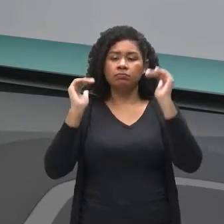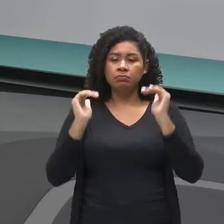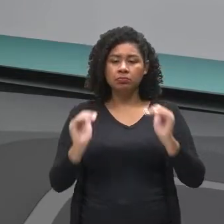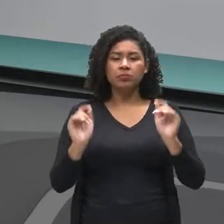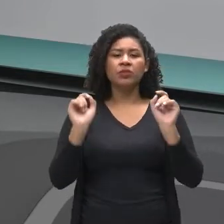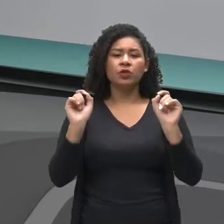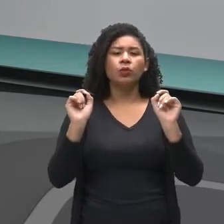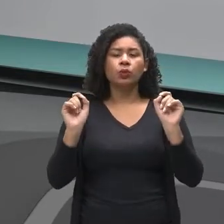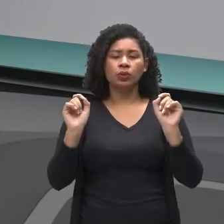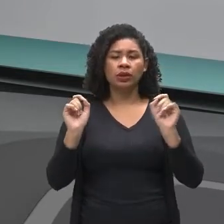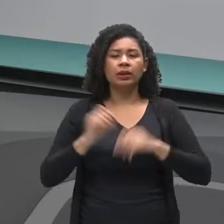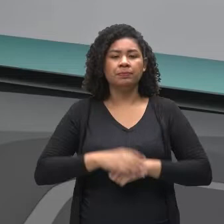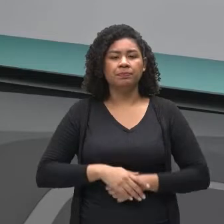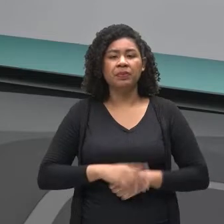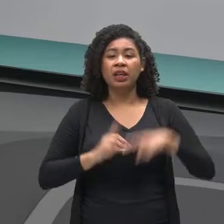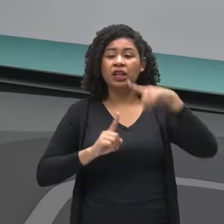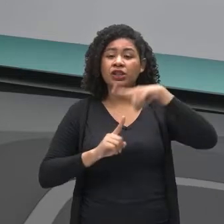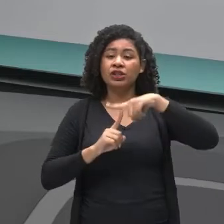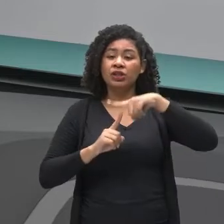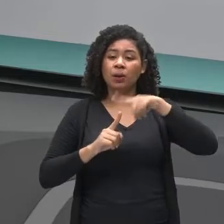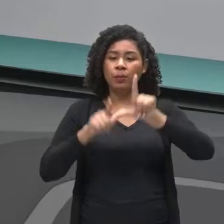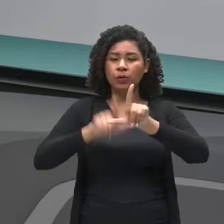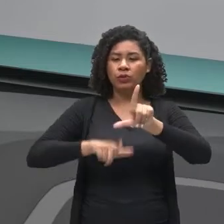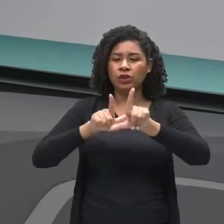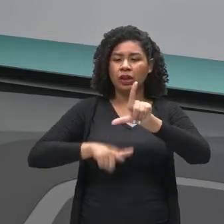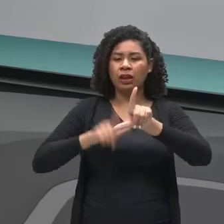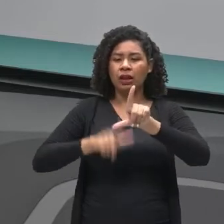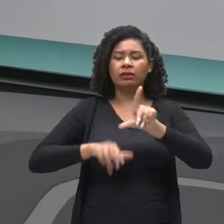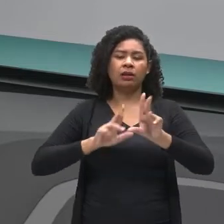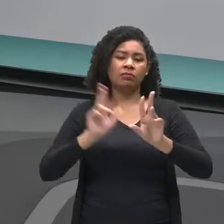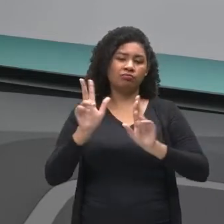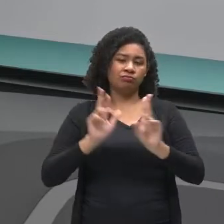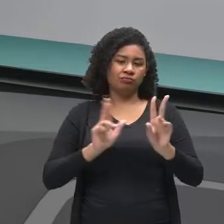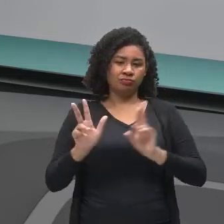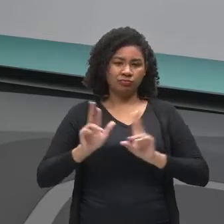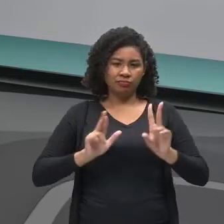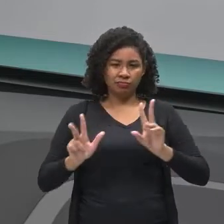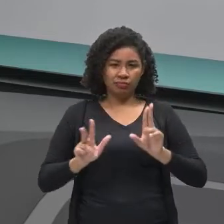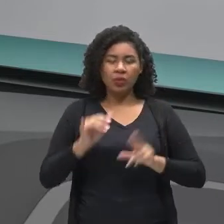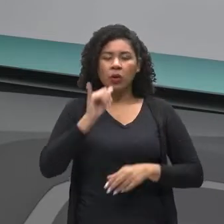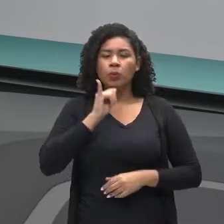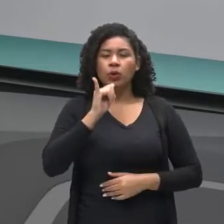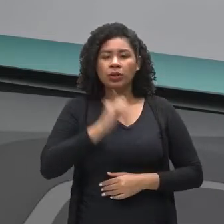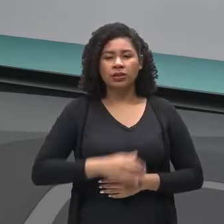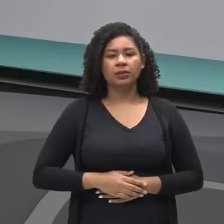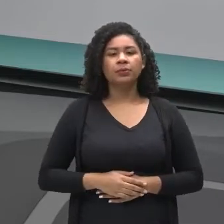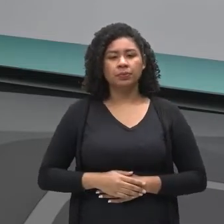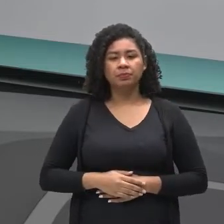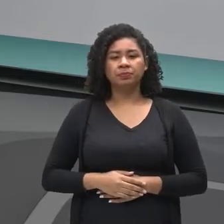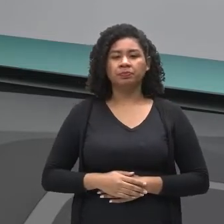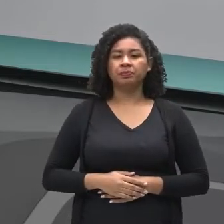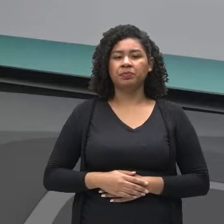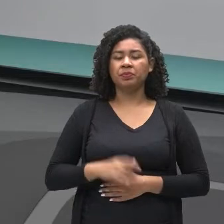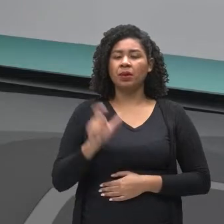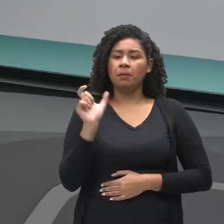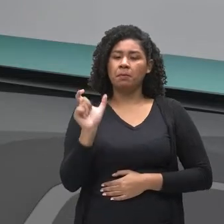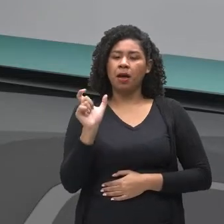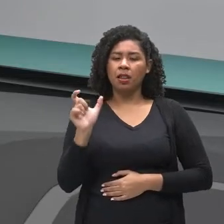seriam os tipos especiais de letras? Quando as palavras vêm em negrito,